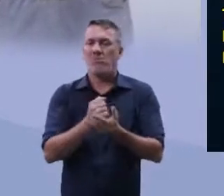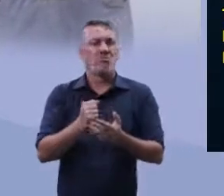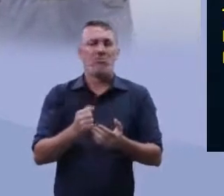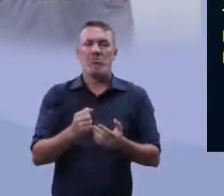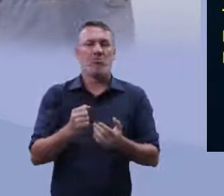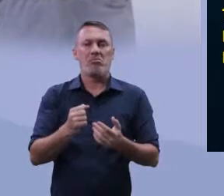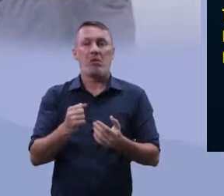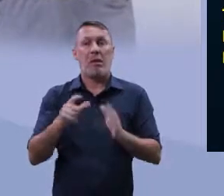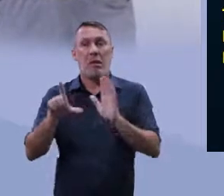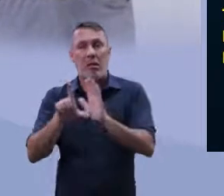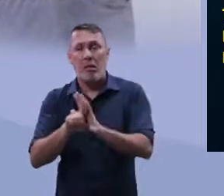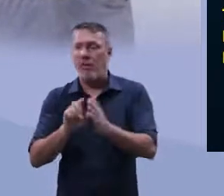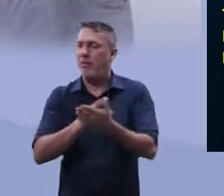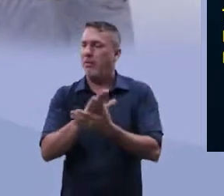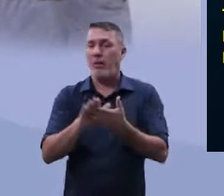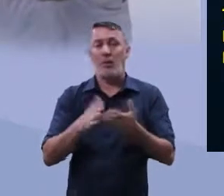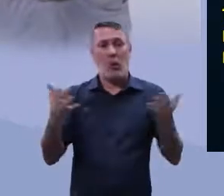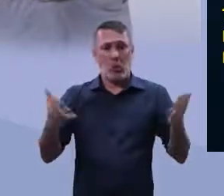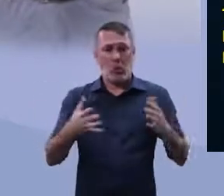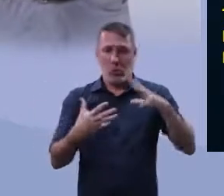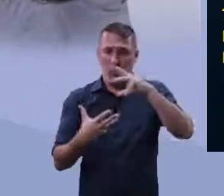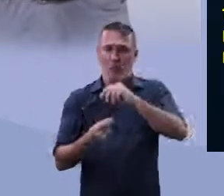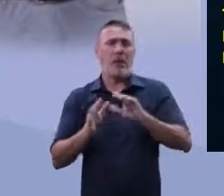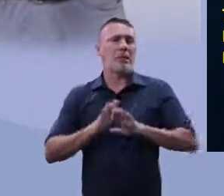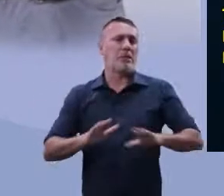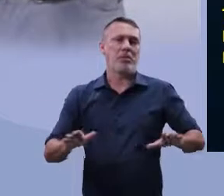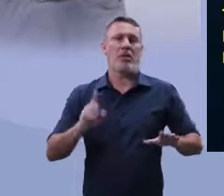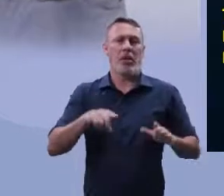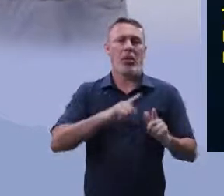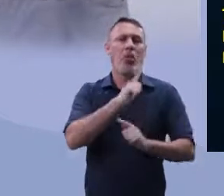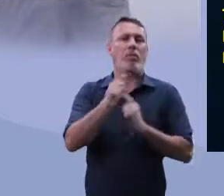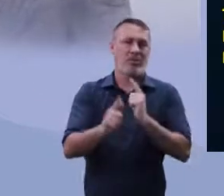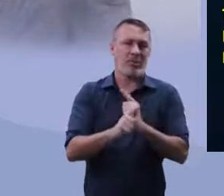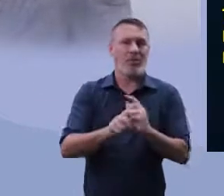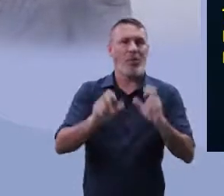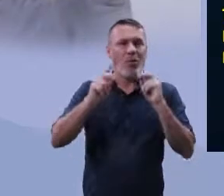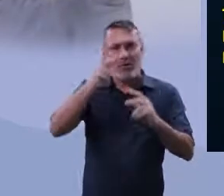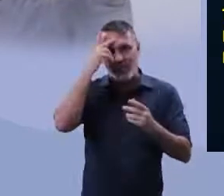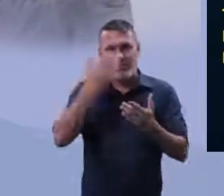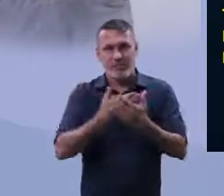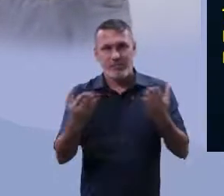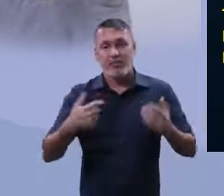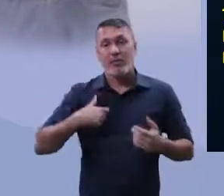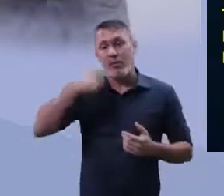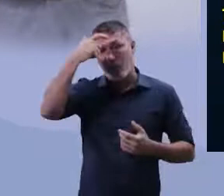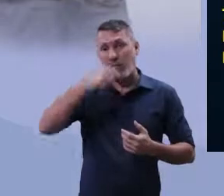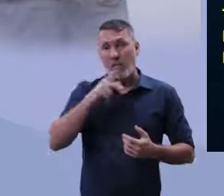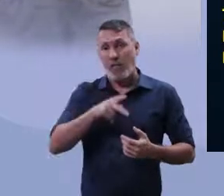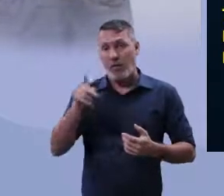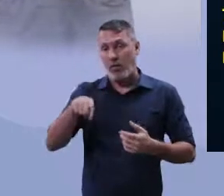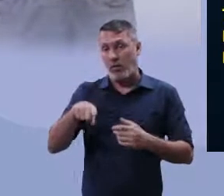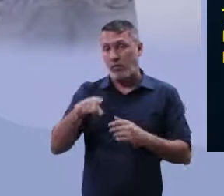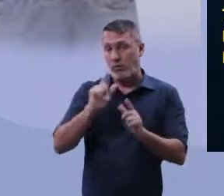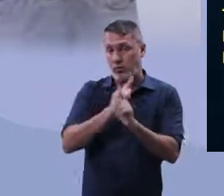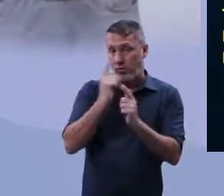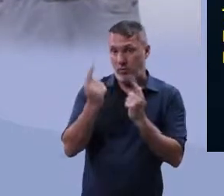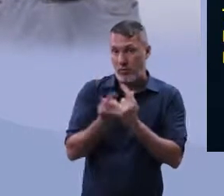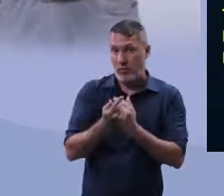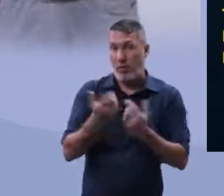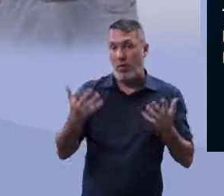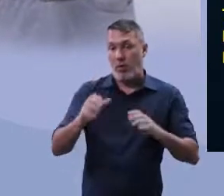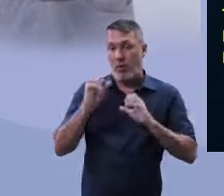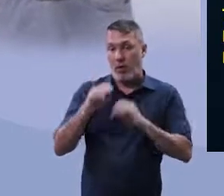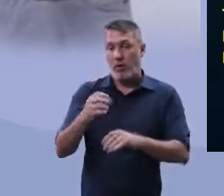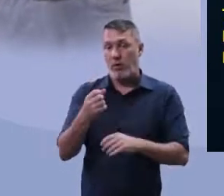pessoa não tem nenhuma garantia legal e que é uma realidade desse nosso novo mundo globalizado. Valeu, galera? Eu sou o professor